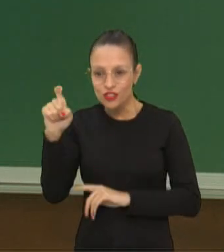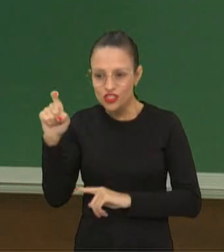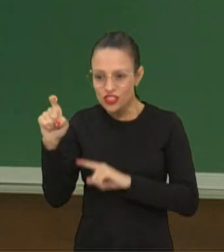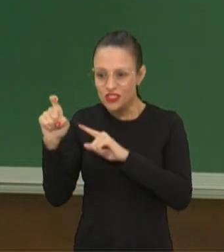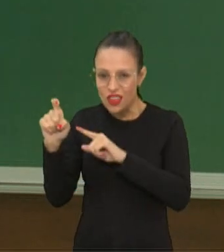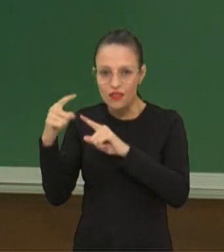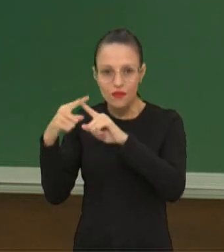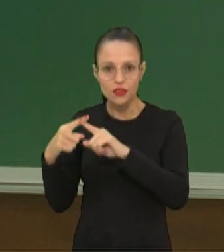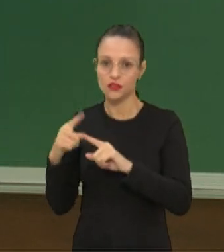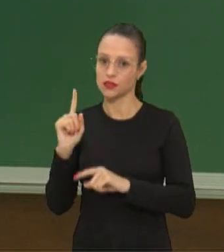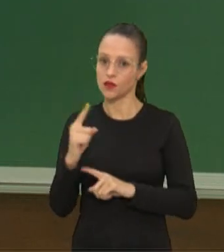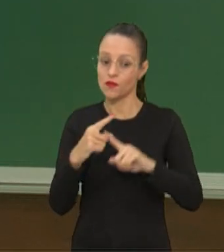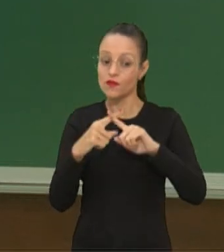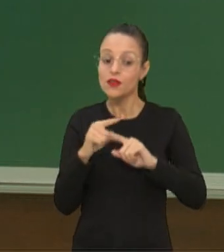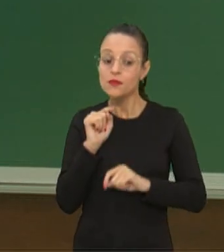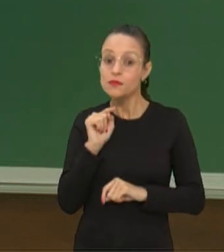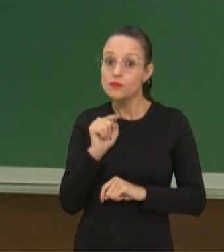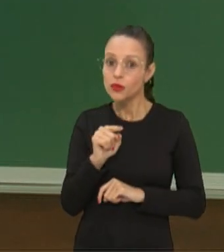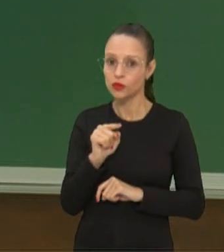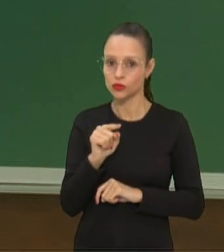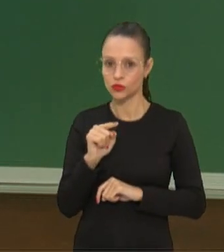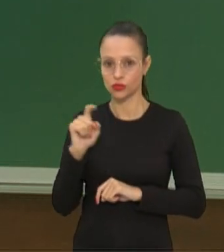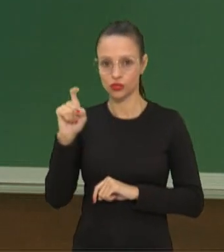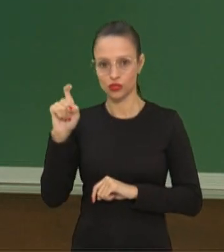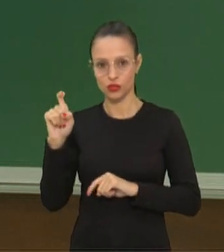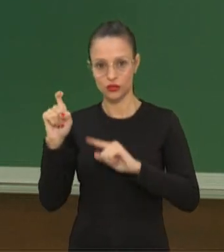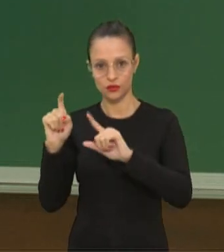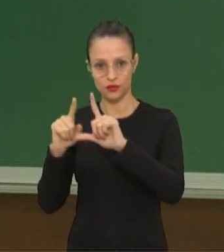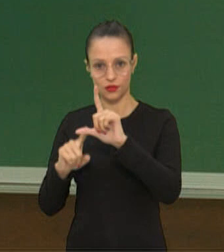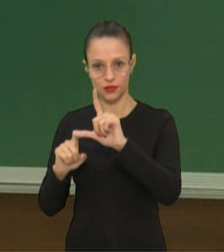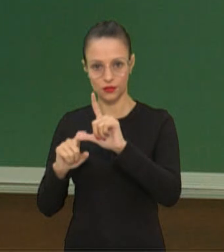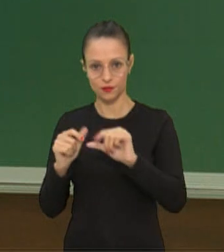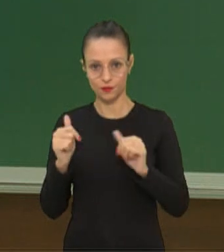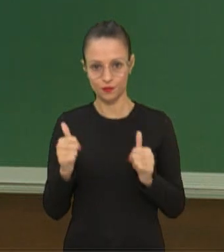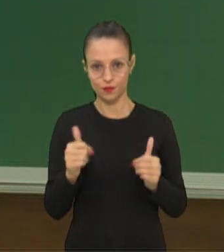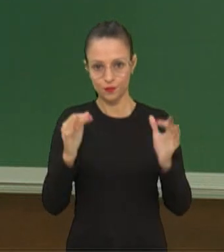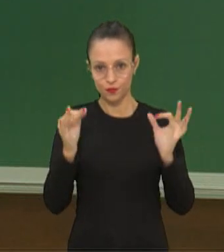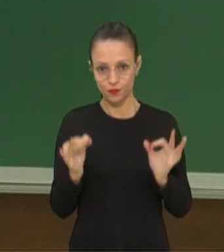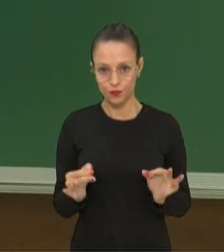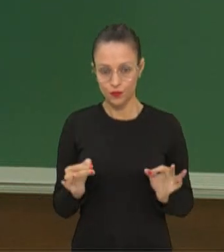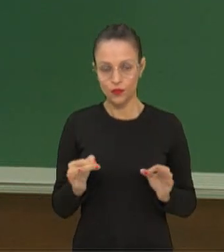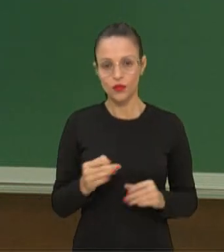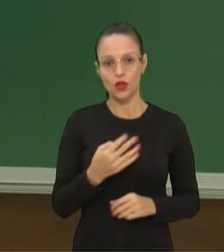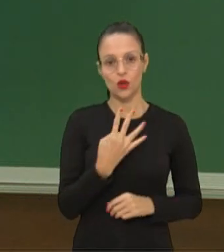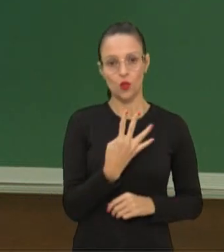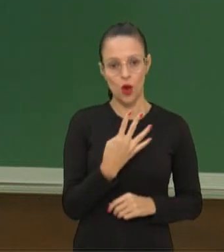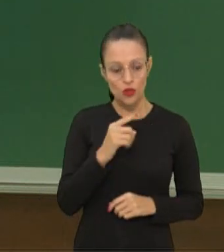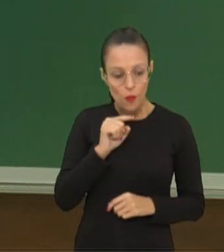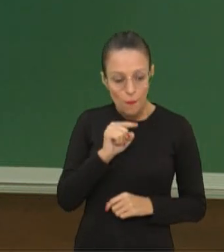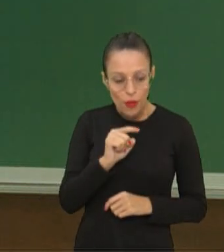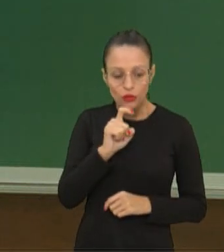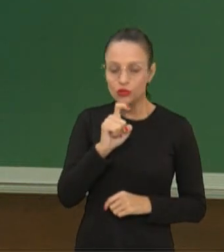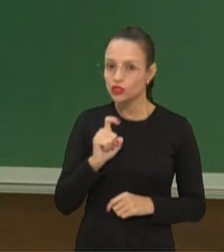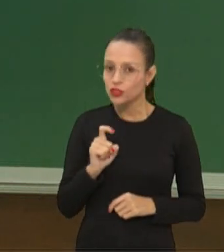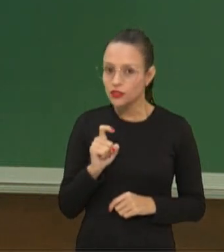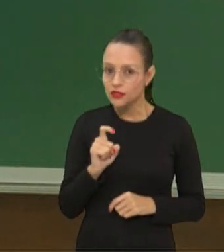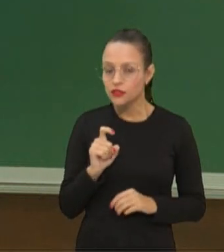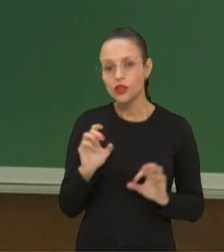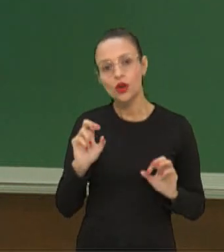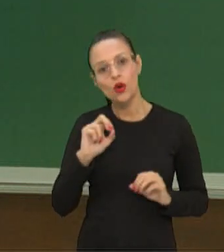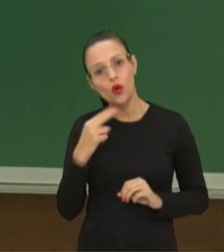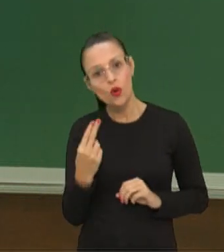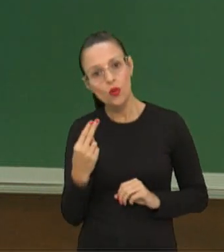pelo pontinho e o x vai ser a minha incógnita, certo? Posso escrever 4 pontinhos x ou posso escrever